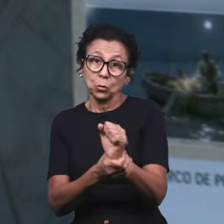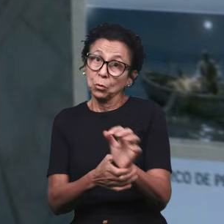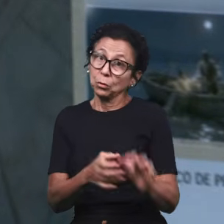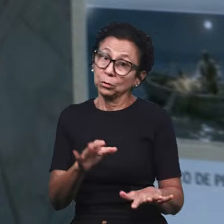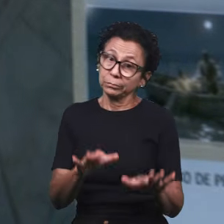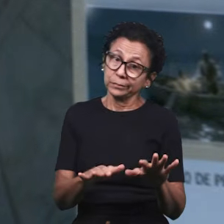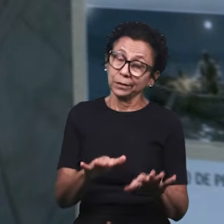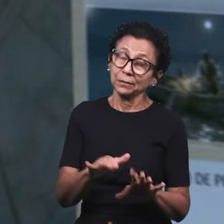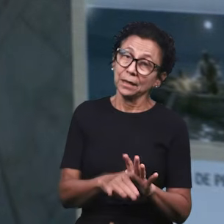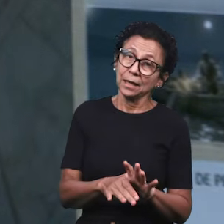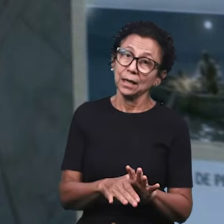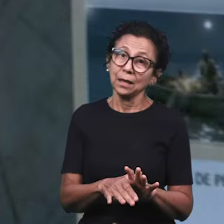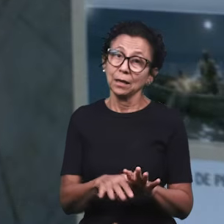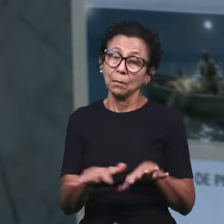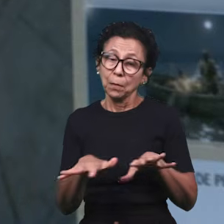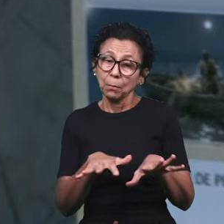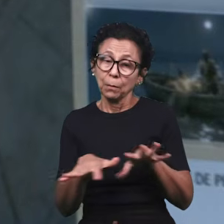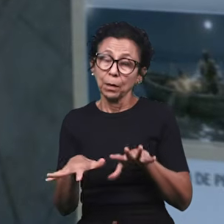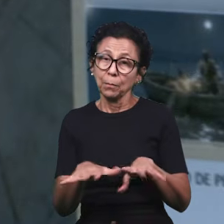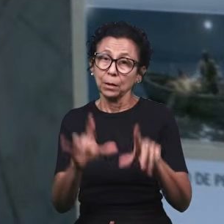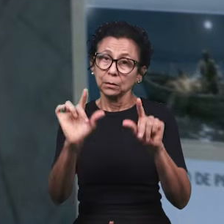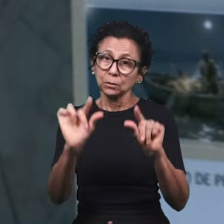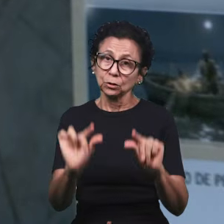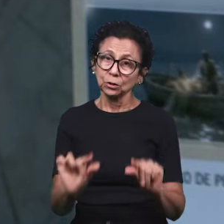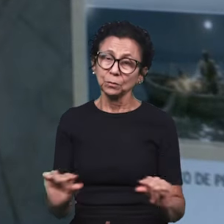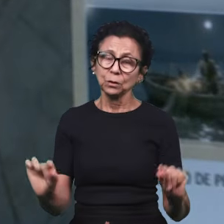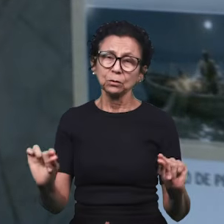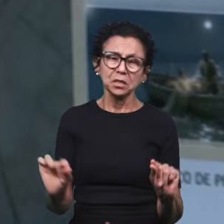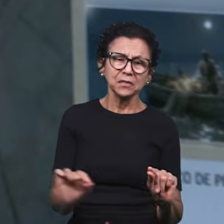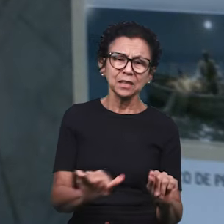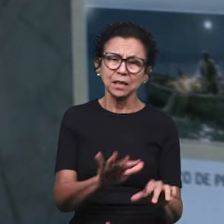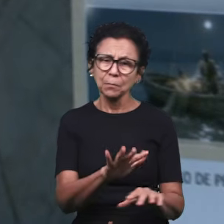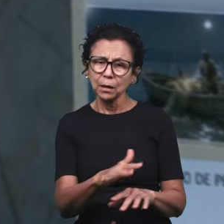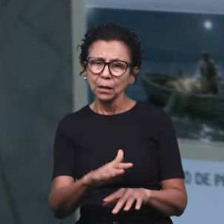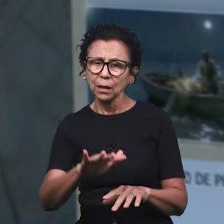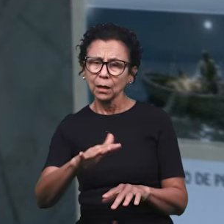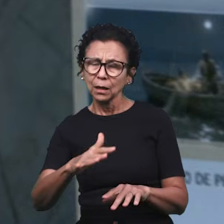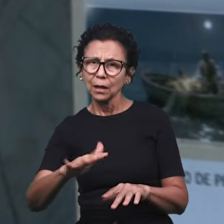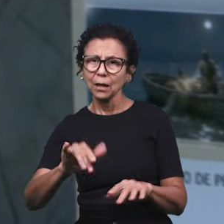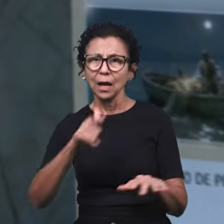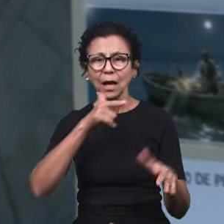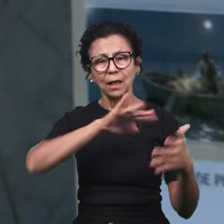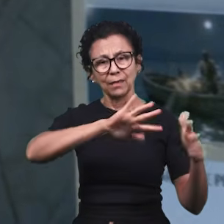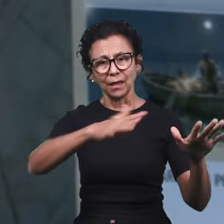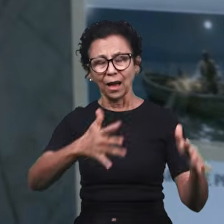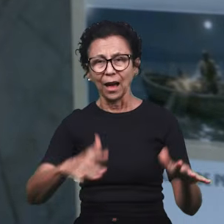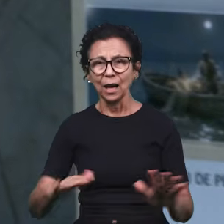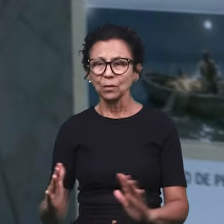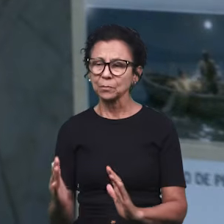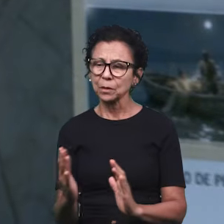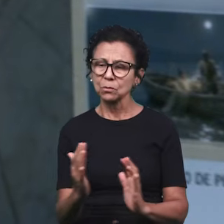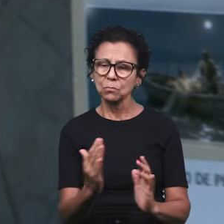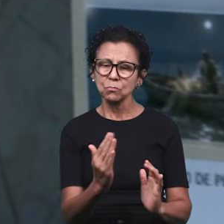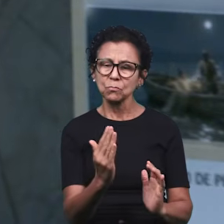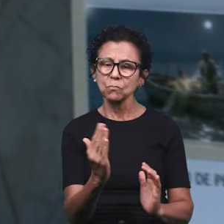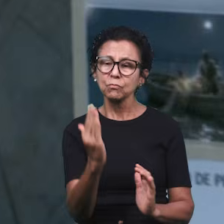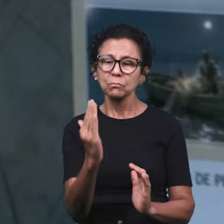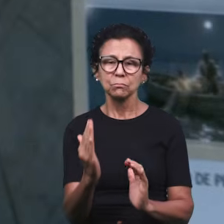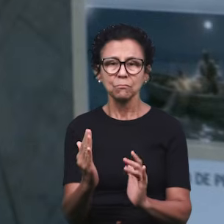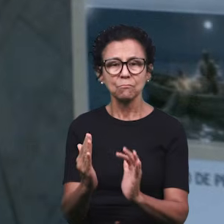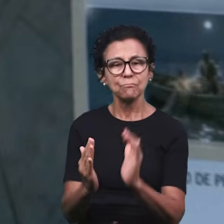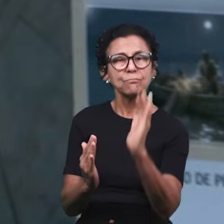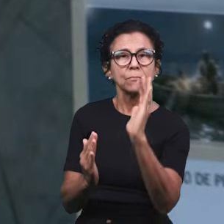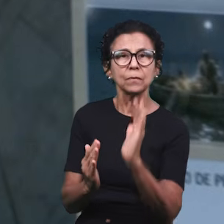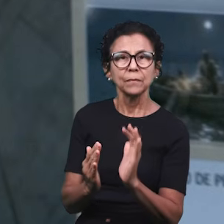menos movimentação. Então, eles ficam mais nas proximidades da superfície. Então, os pescadores usam esse horário também